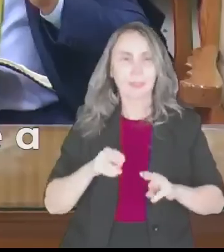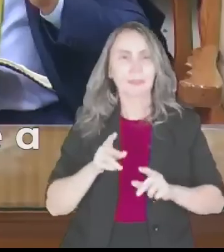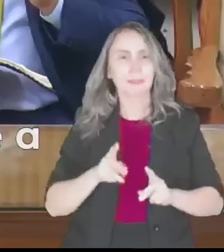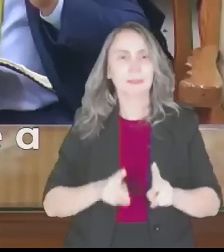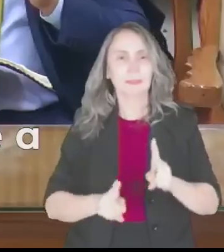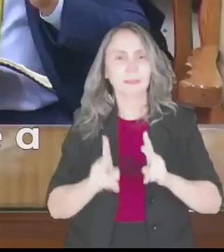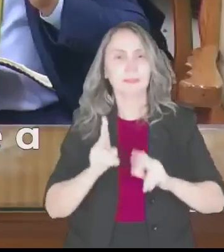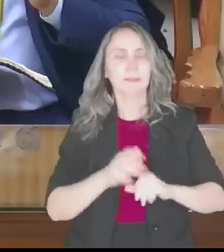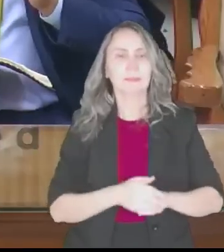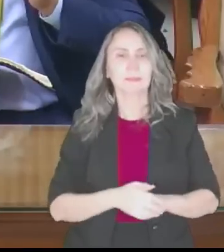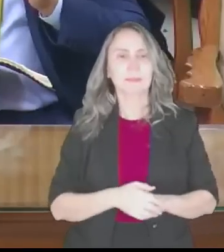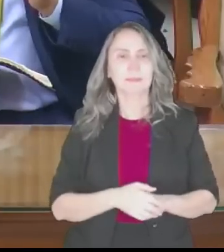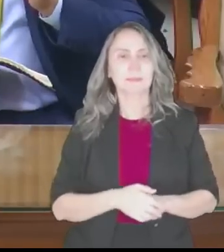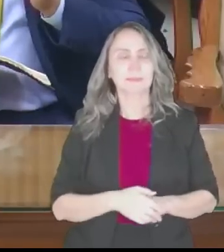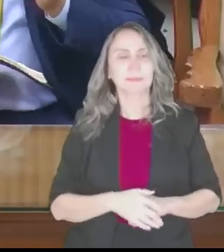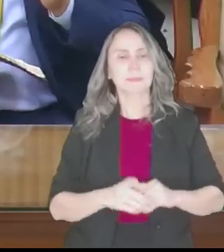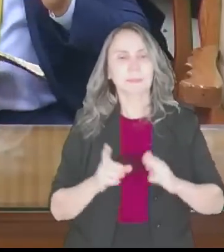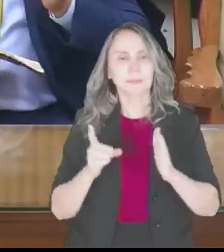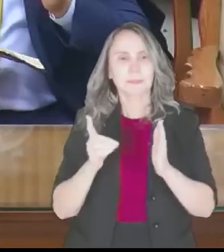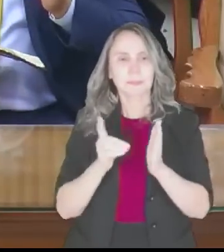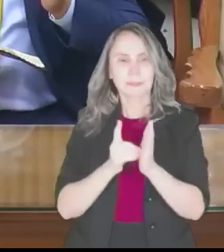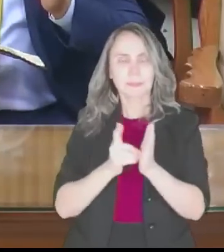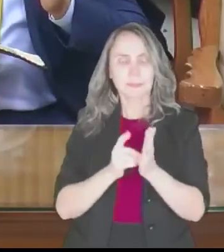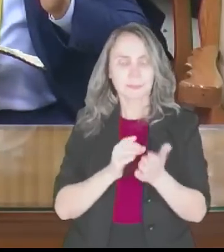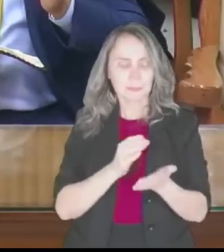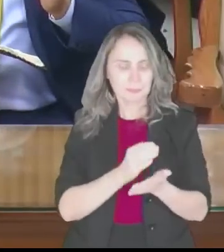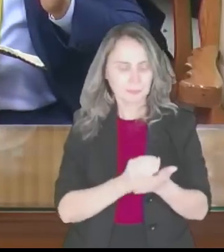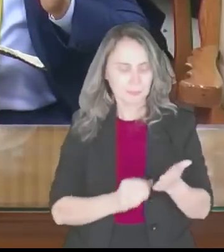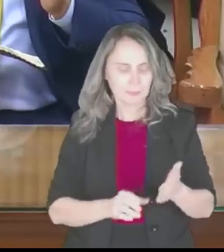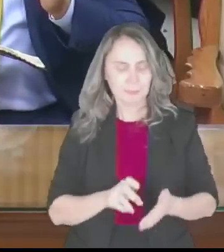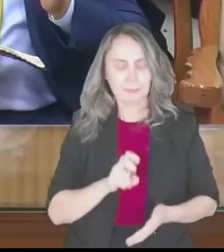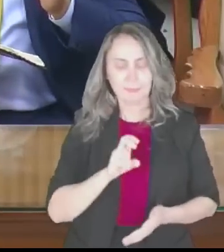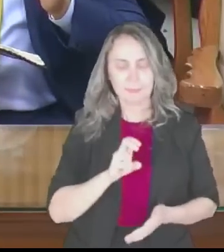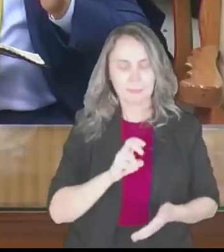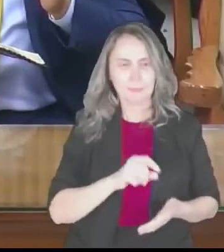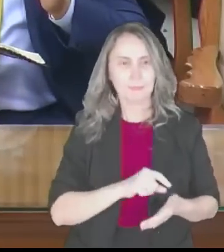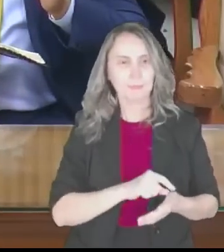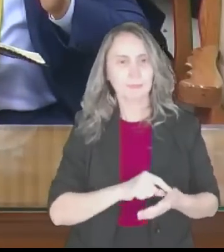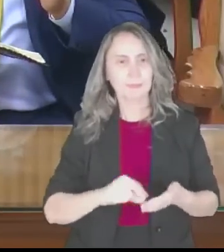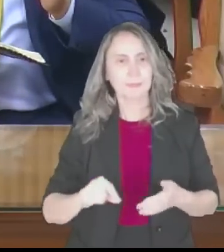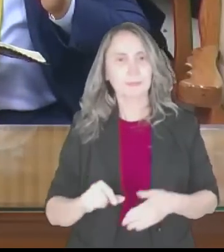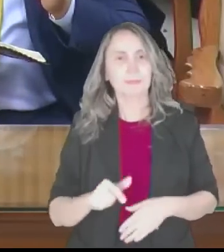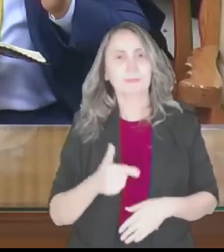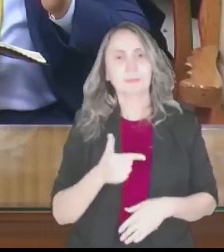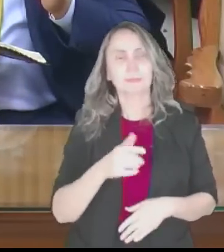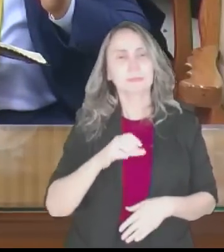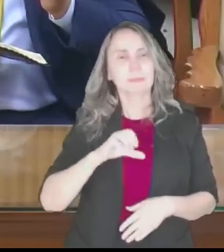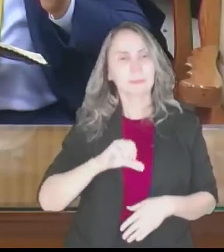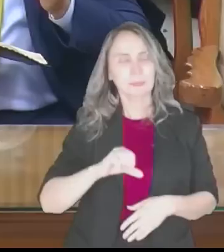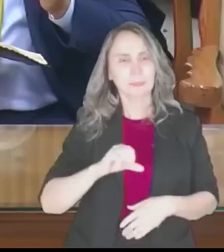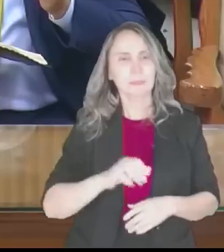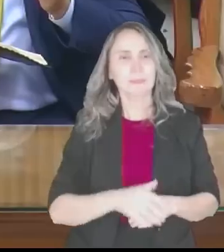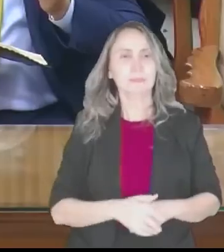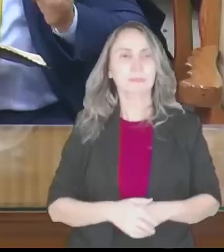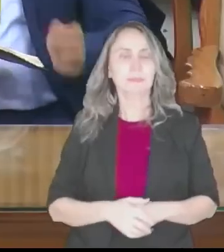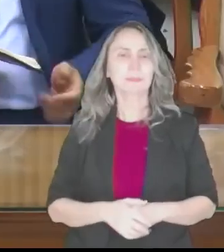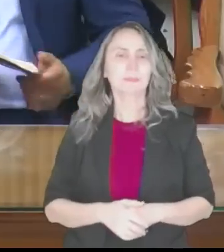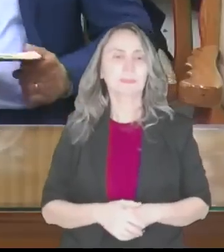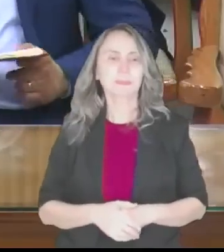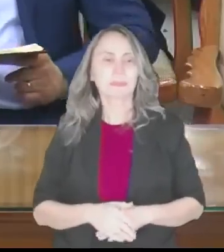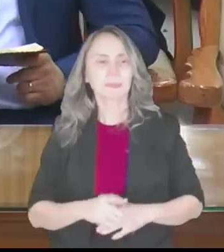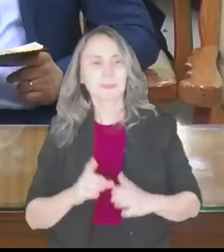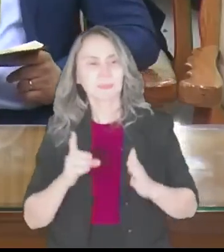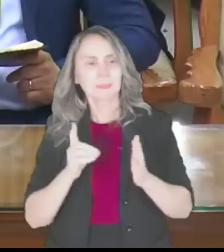tela. Deuteronômio 5, 29. Glória a Deus. Deuteronômio está até... Eu mandei para aí. Deuteronômio